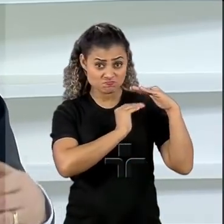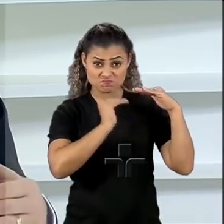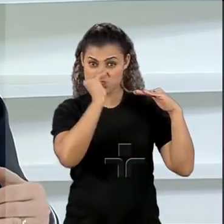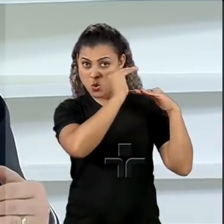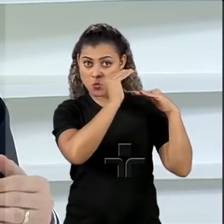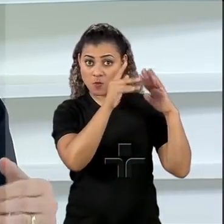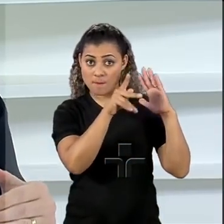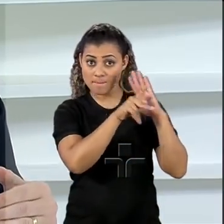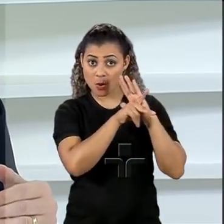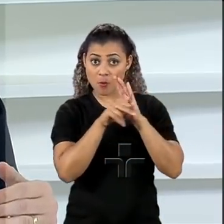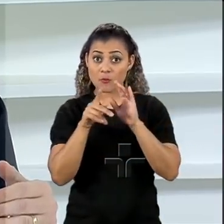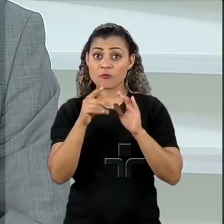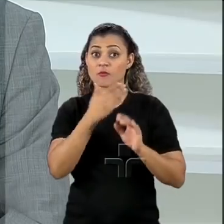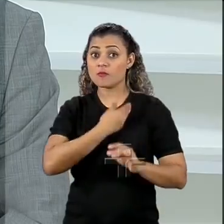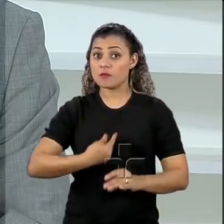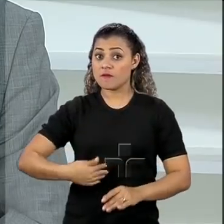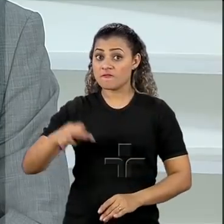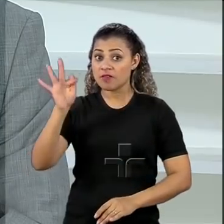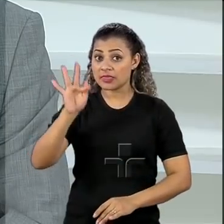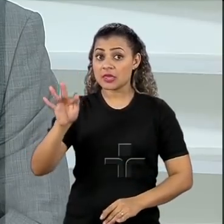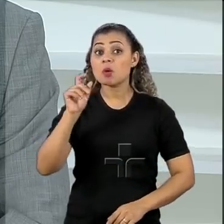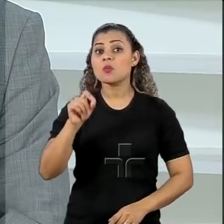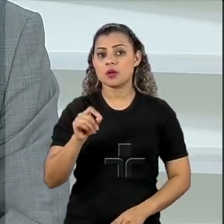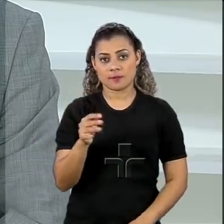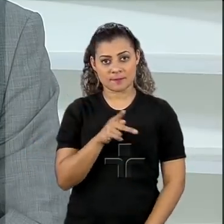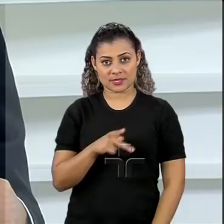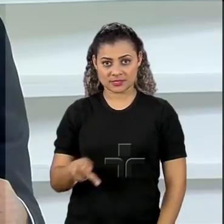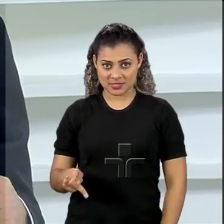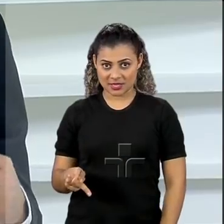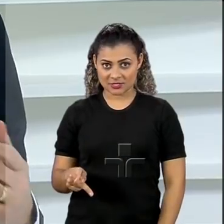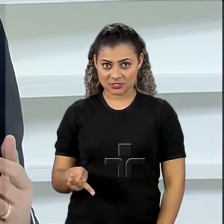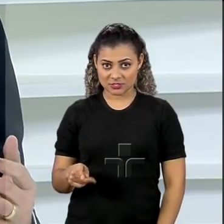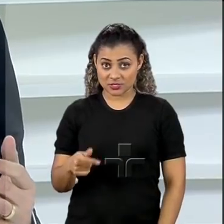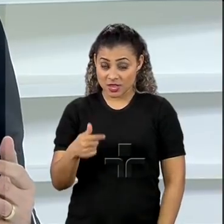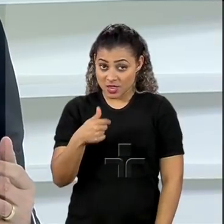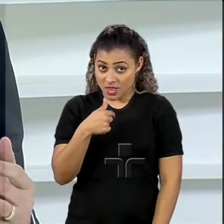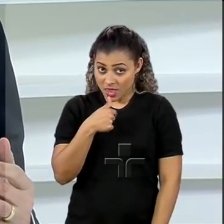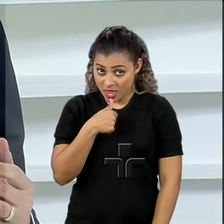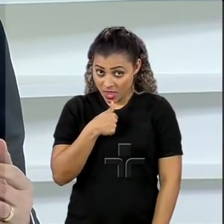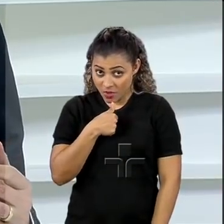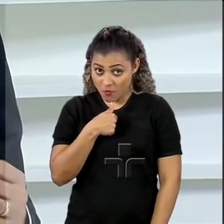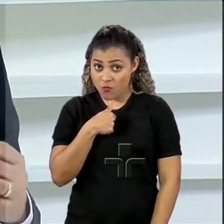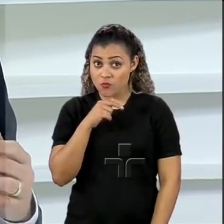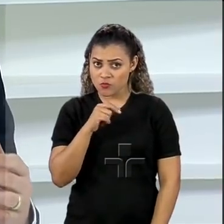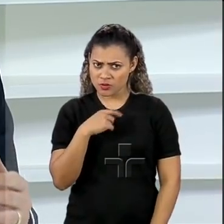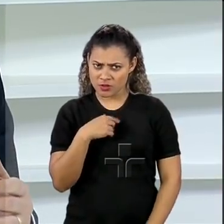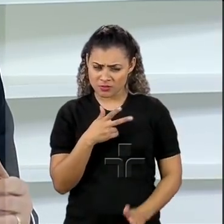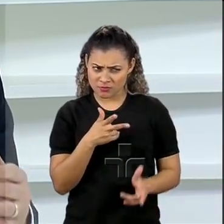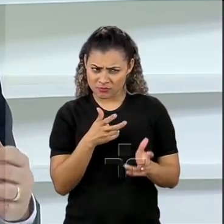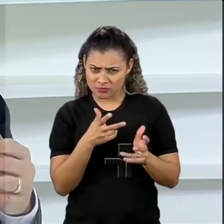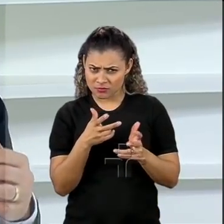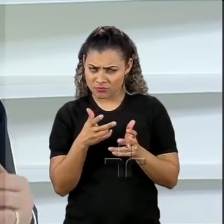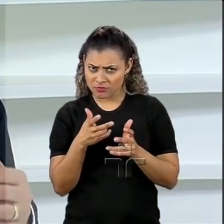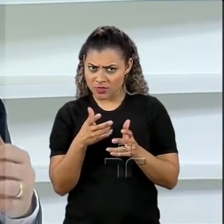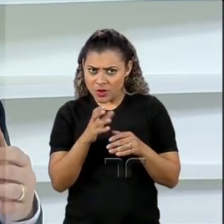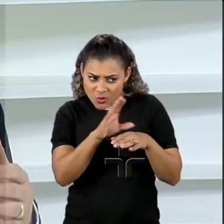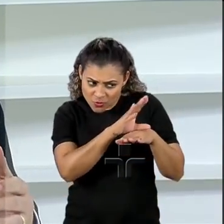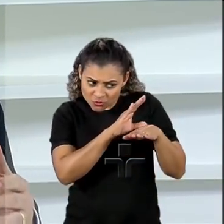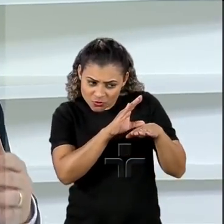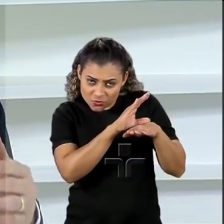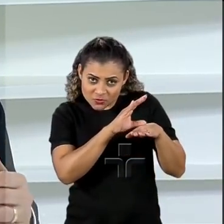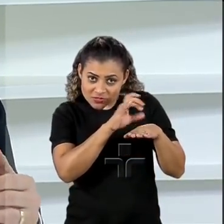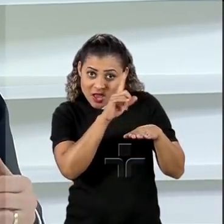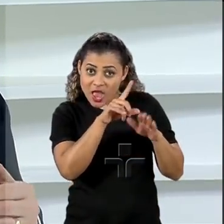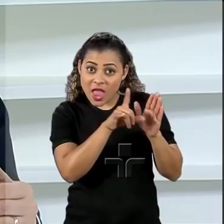do funcionário federal, é do presidente. E, pelo que eu também sei, a Constituição é a